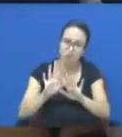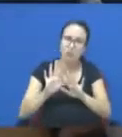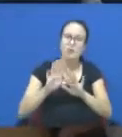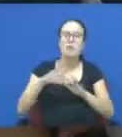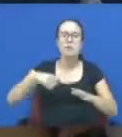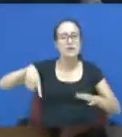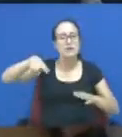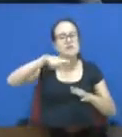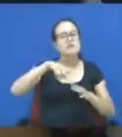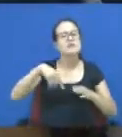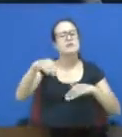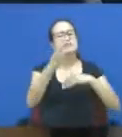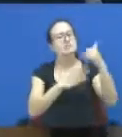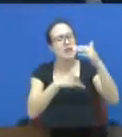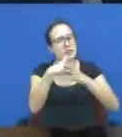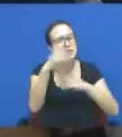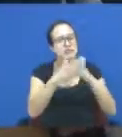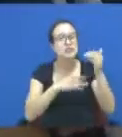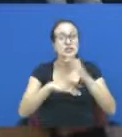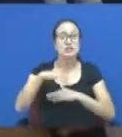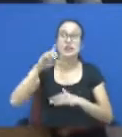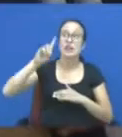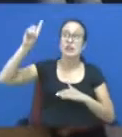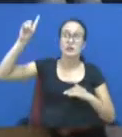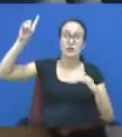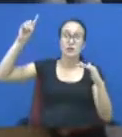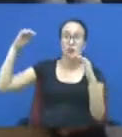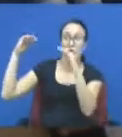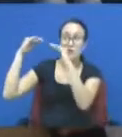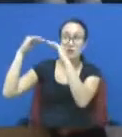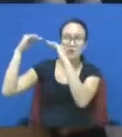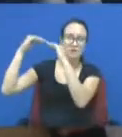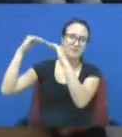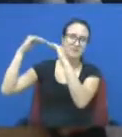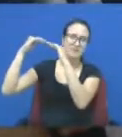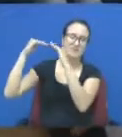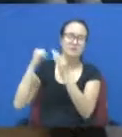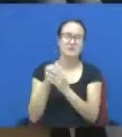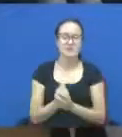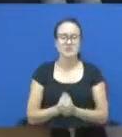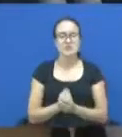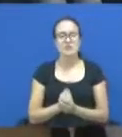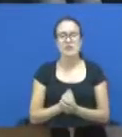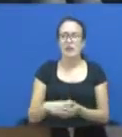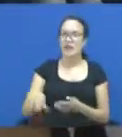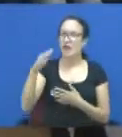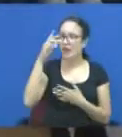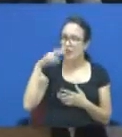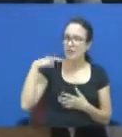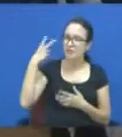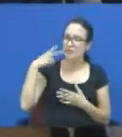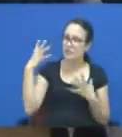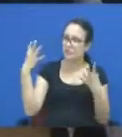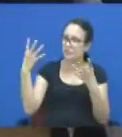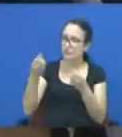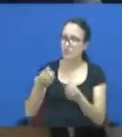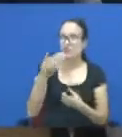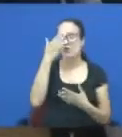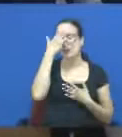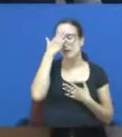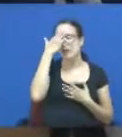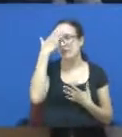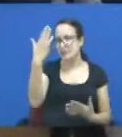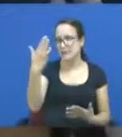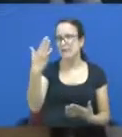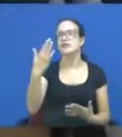fala agradecendo aos membros dessa casa pela oportunidade de vos falar sobre a importância do dia 31 de outubro